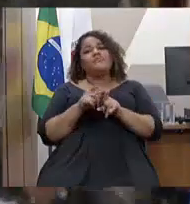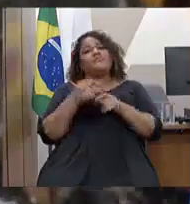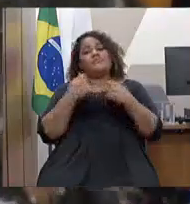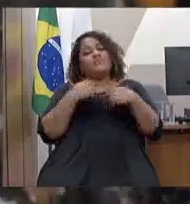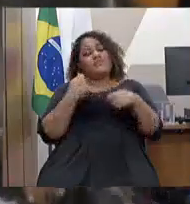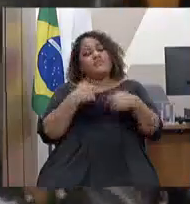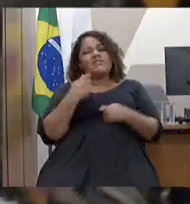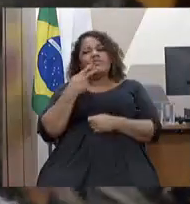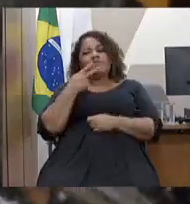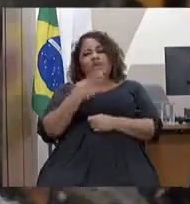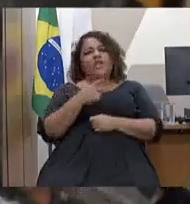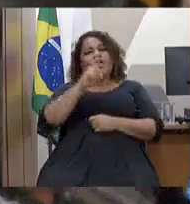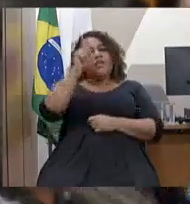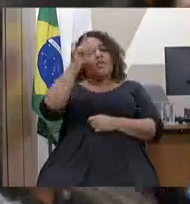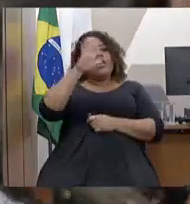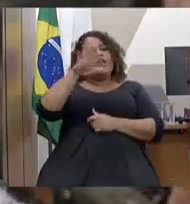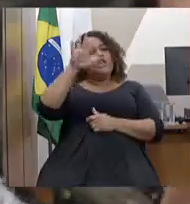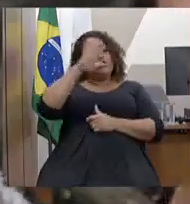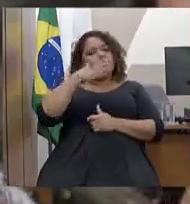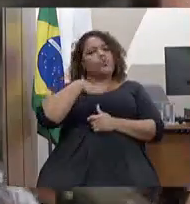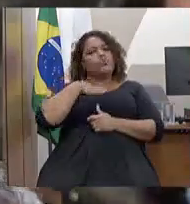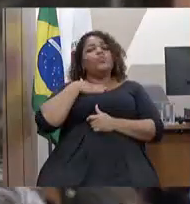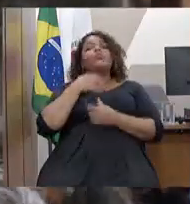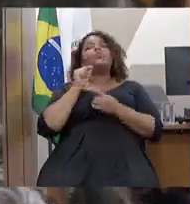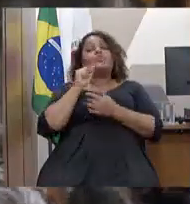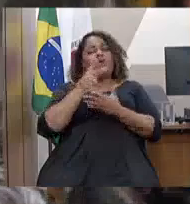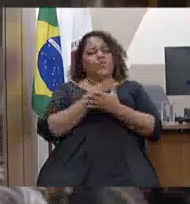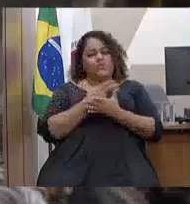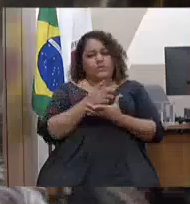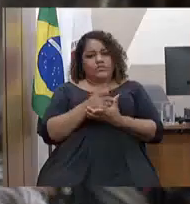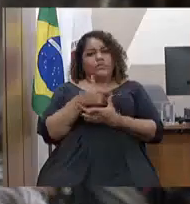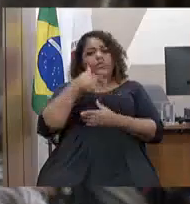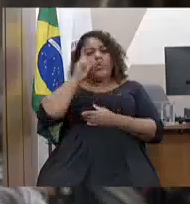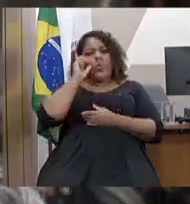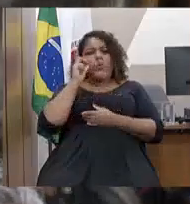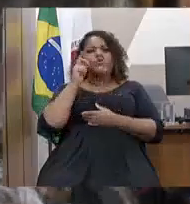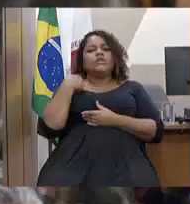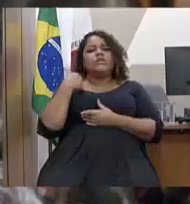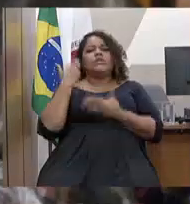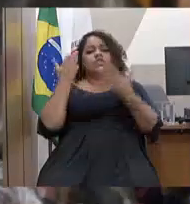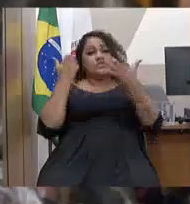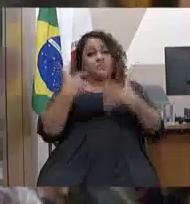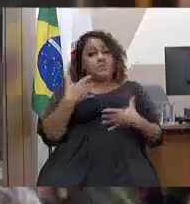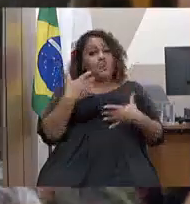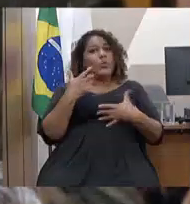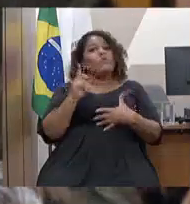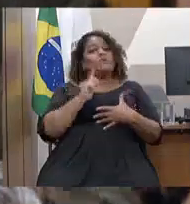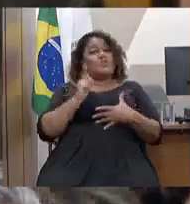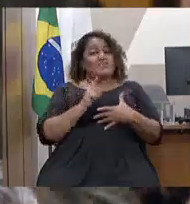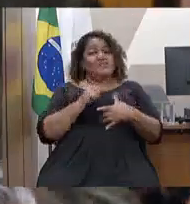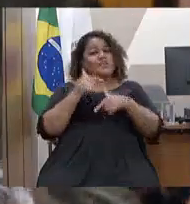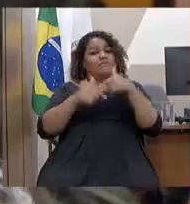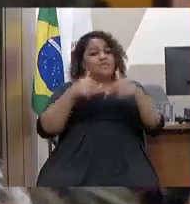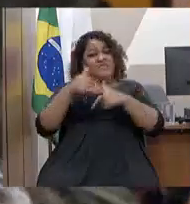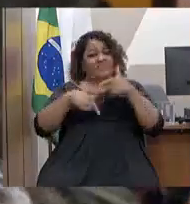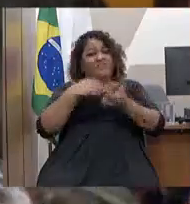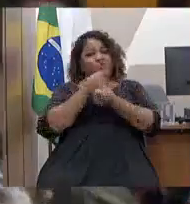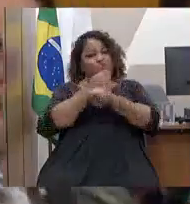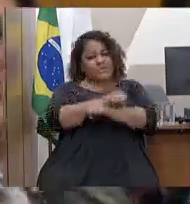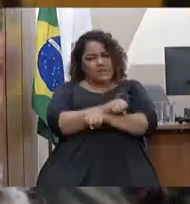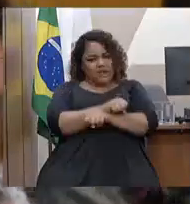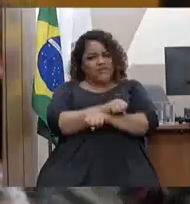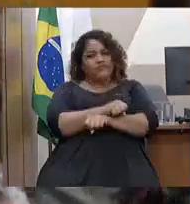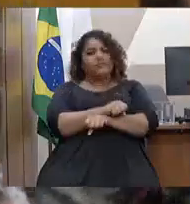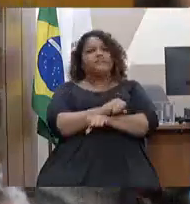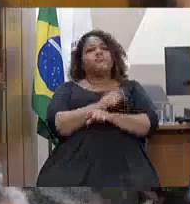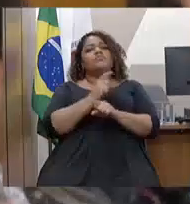ocorrendo na nossa região nós vimos ontem à tarde falar sobre o serviço escravo nós vimos falar que o corte de cana